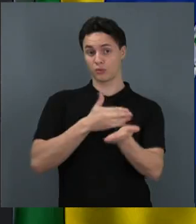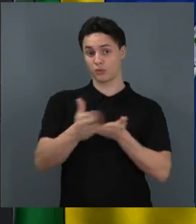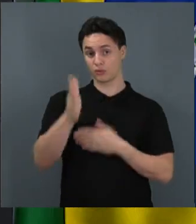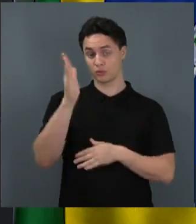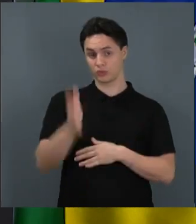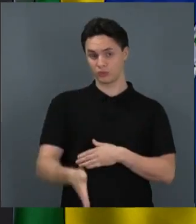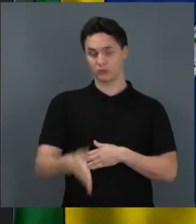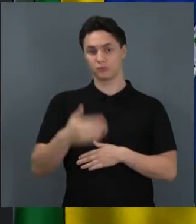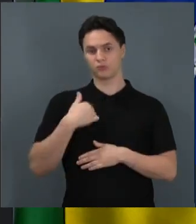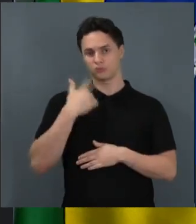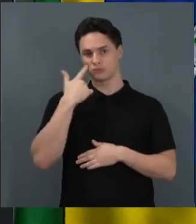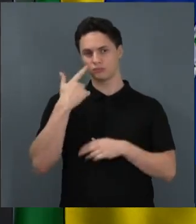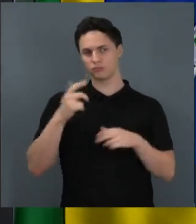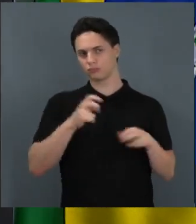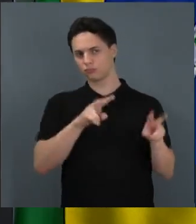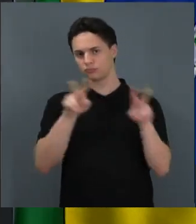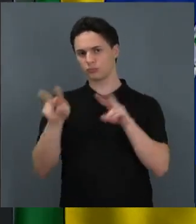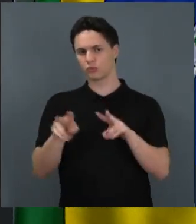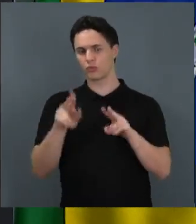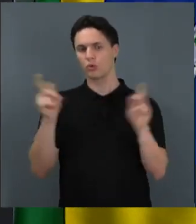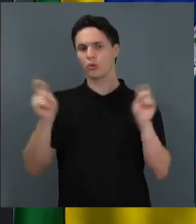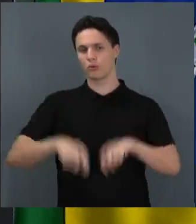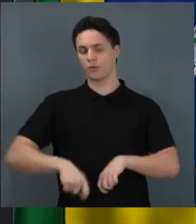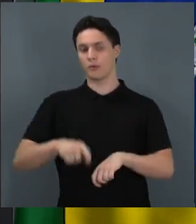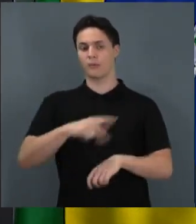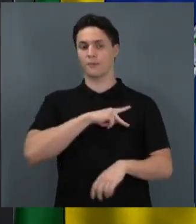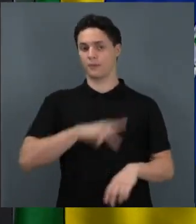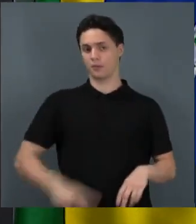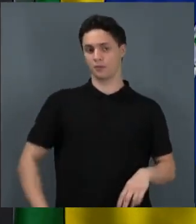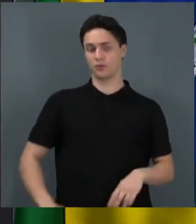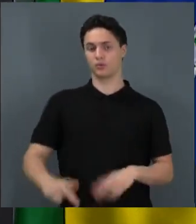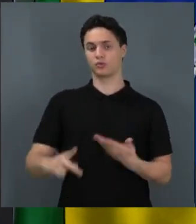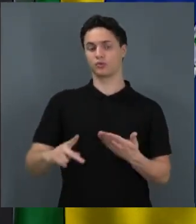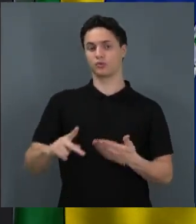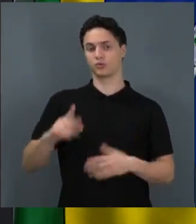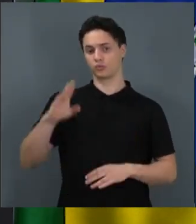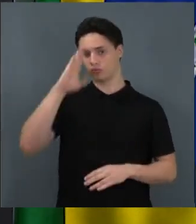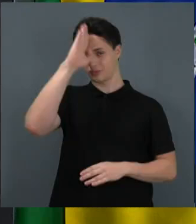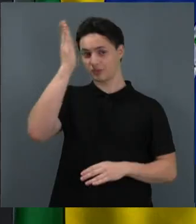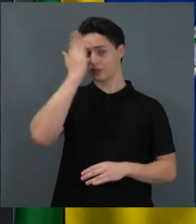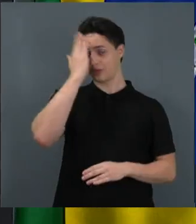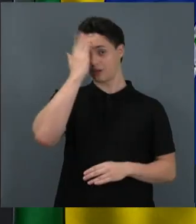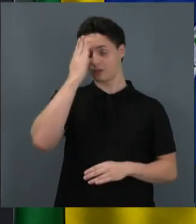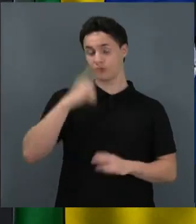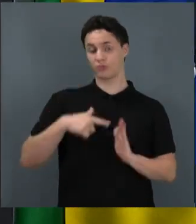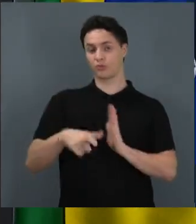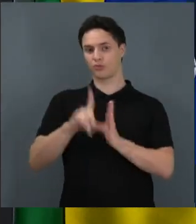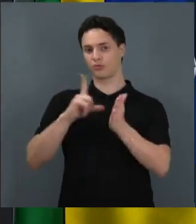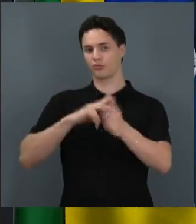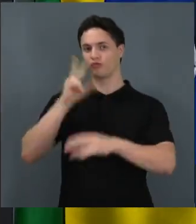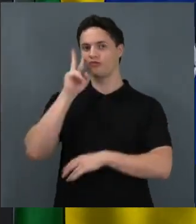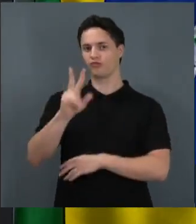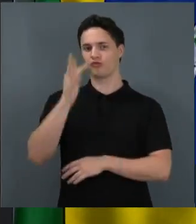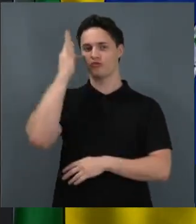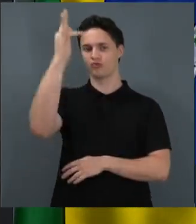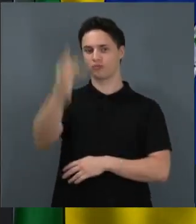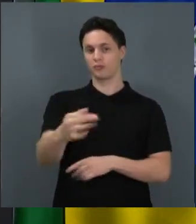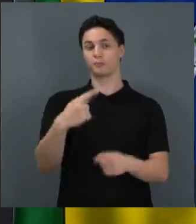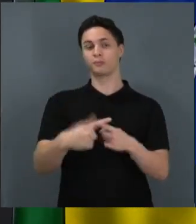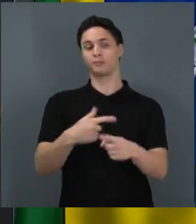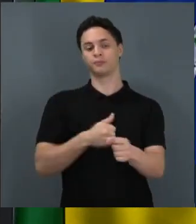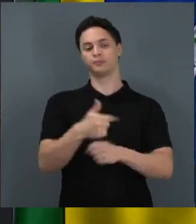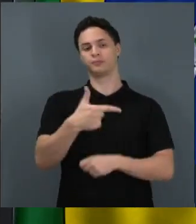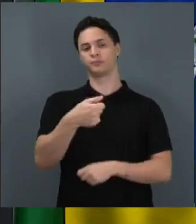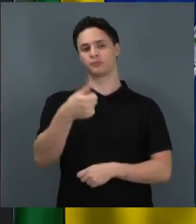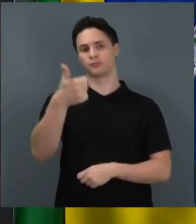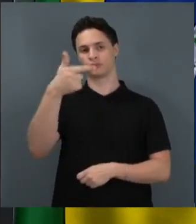E vejam a capacidade do presidente Bolsonaro, que soube antever o futuro. Porque em 2015 ele já sabia